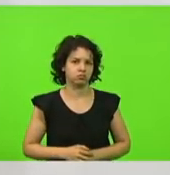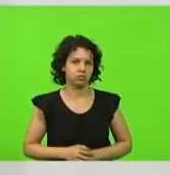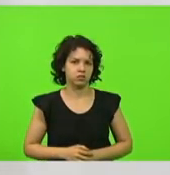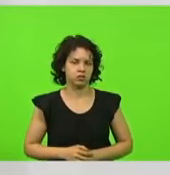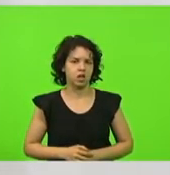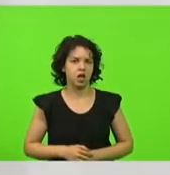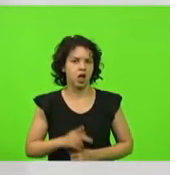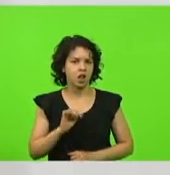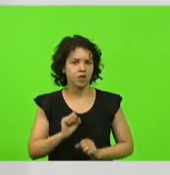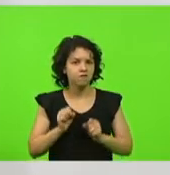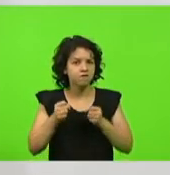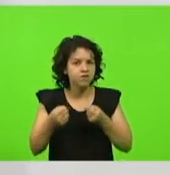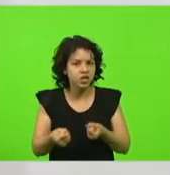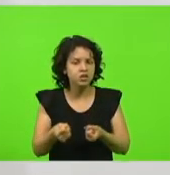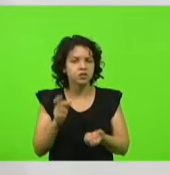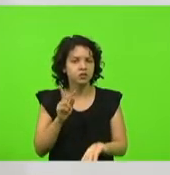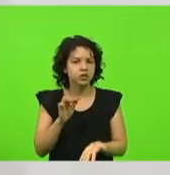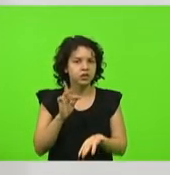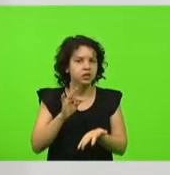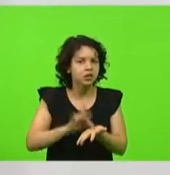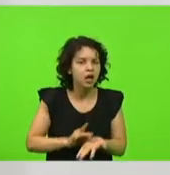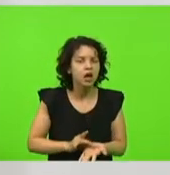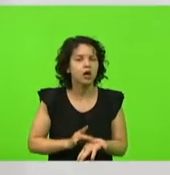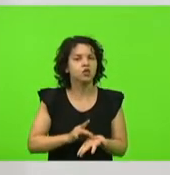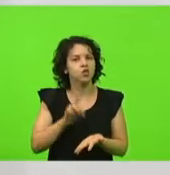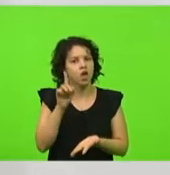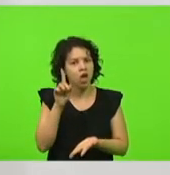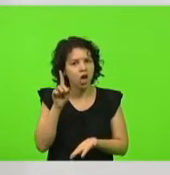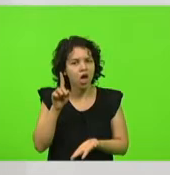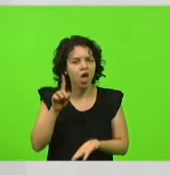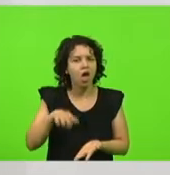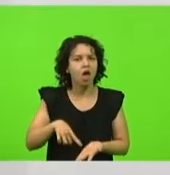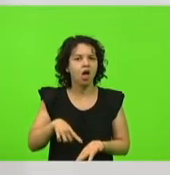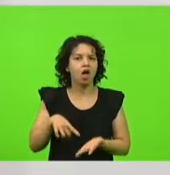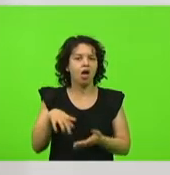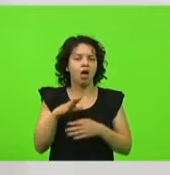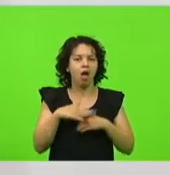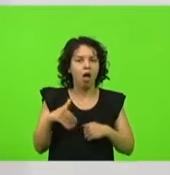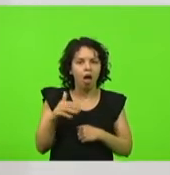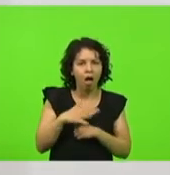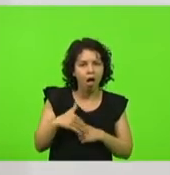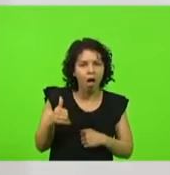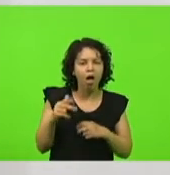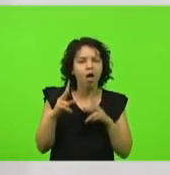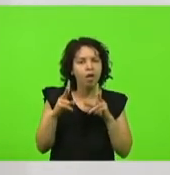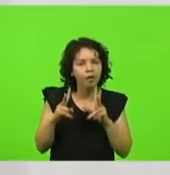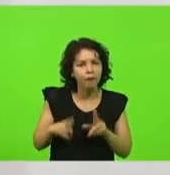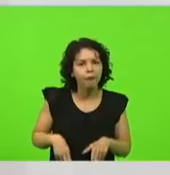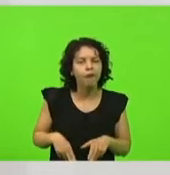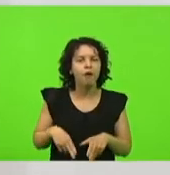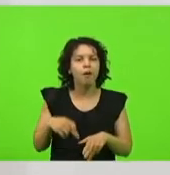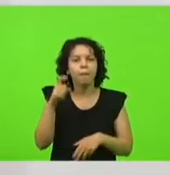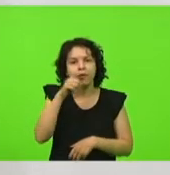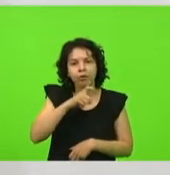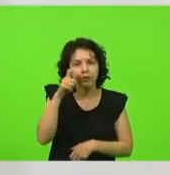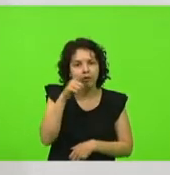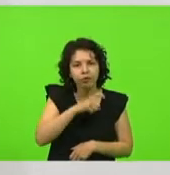verdade é um serviço prestado à mentira. Não sejam moderados. Deputado Gessé Lopes, meu amigo, por